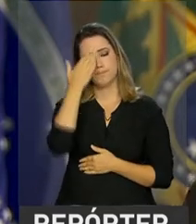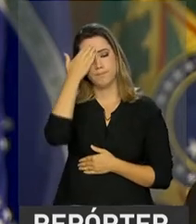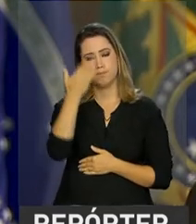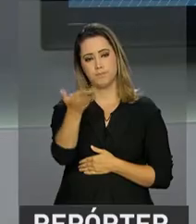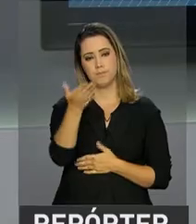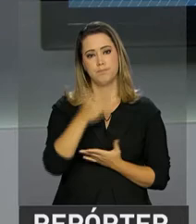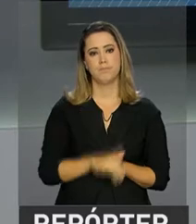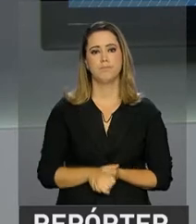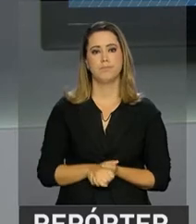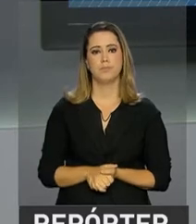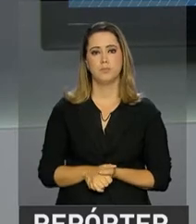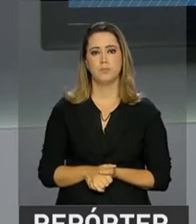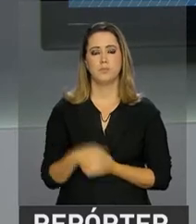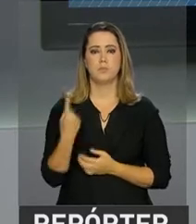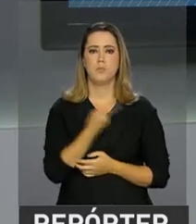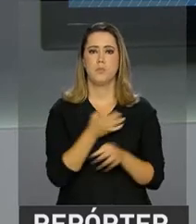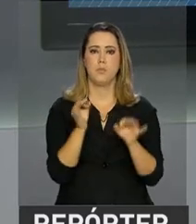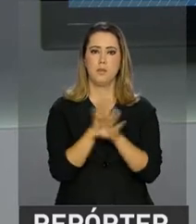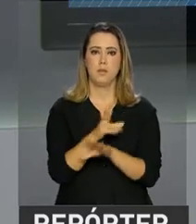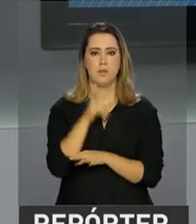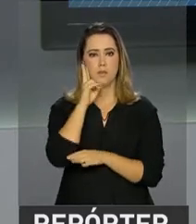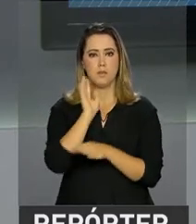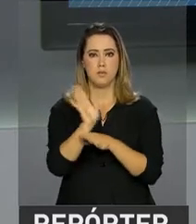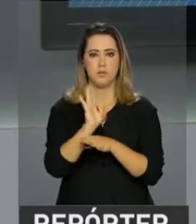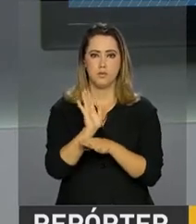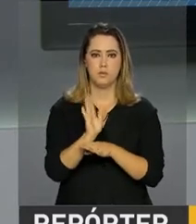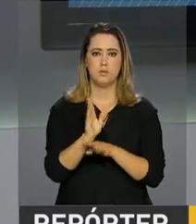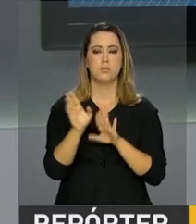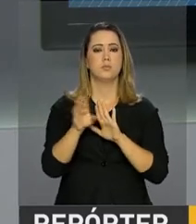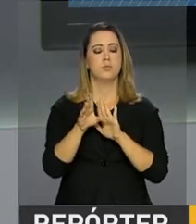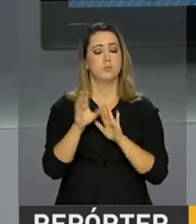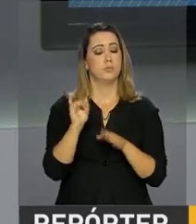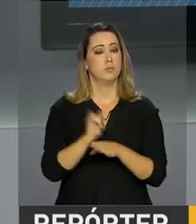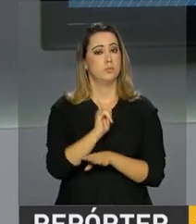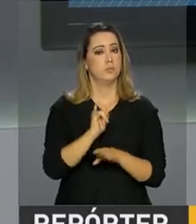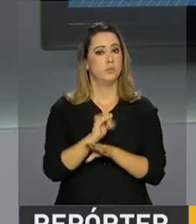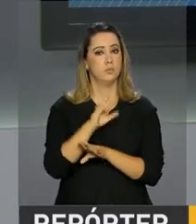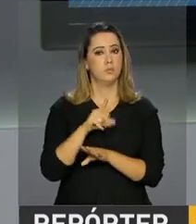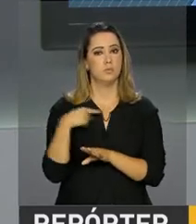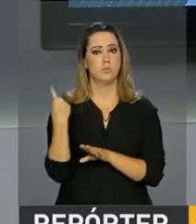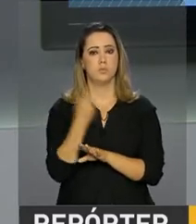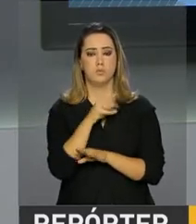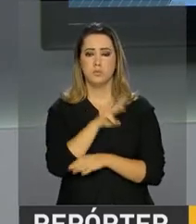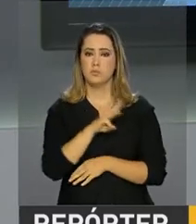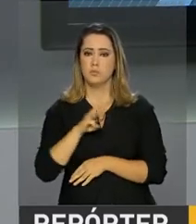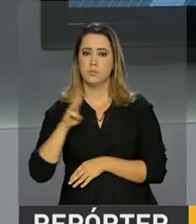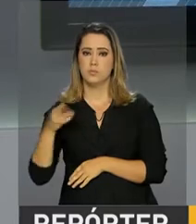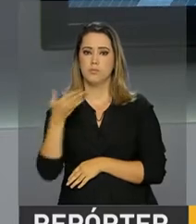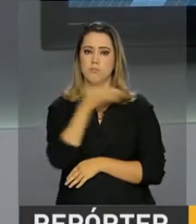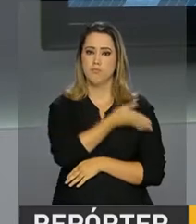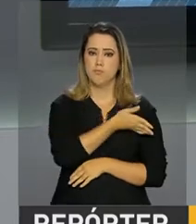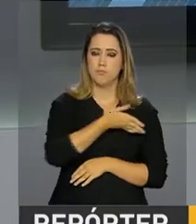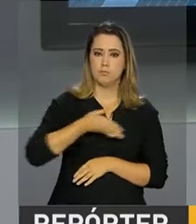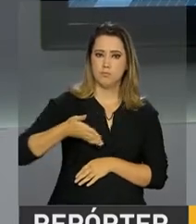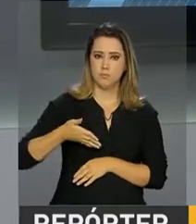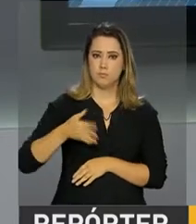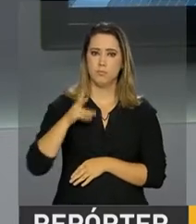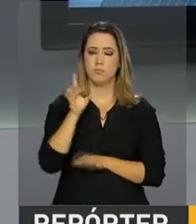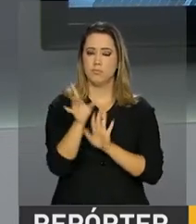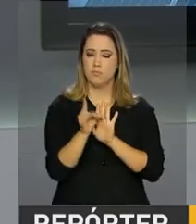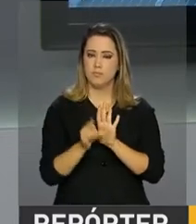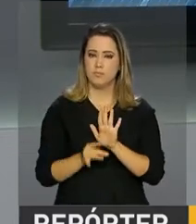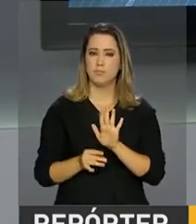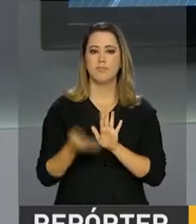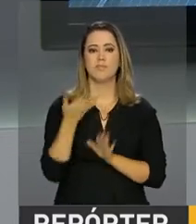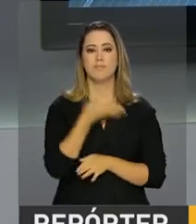ligado assim nós ficamos por aqui você pode rever as reportagens no youtube e toda a programação também está na página da